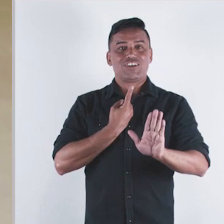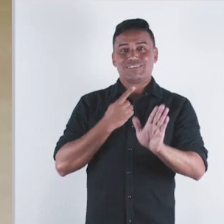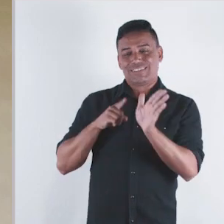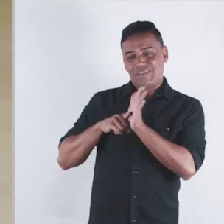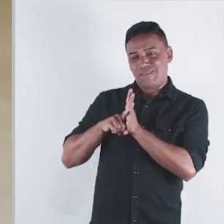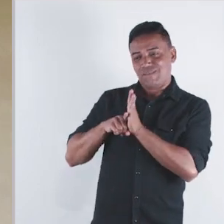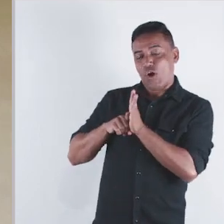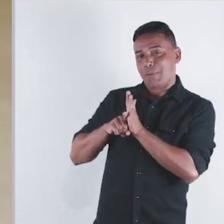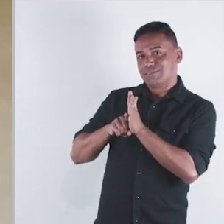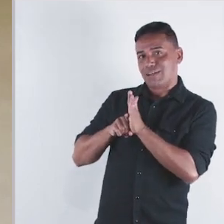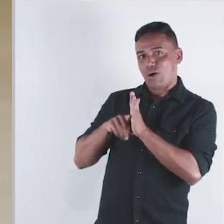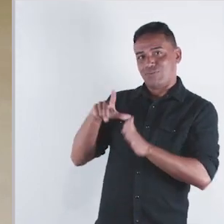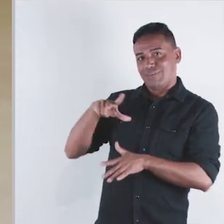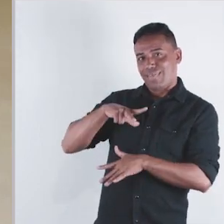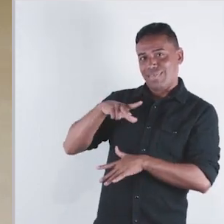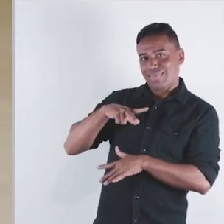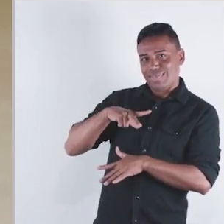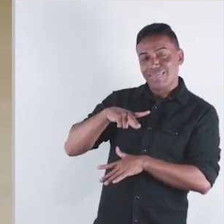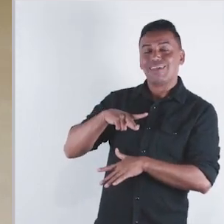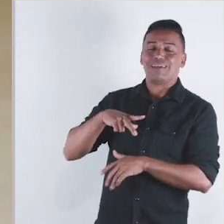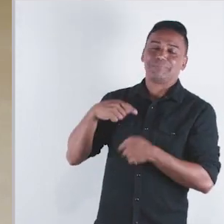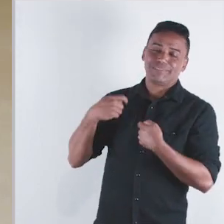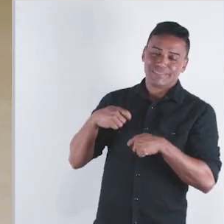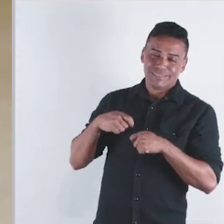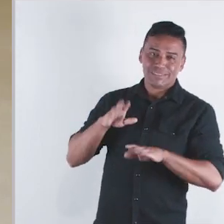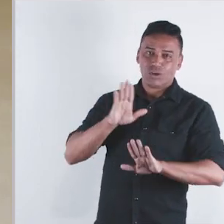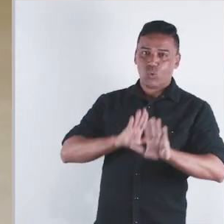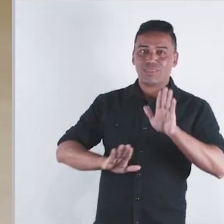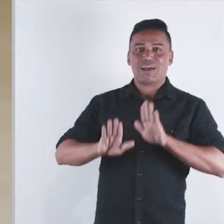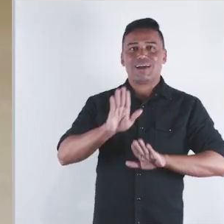dados, né? Então,